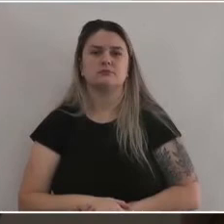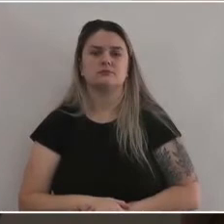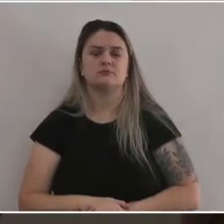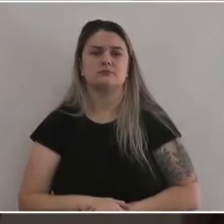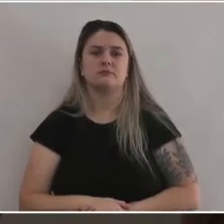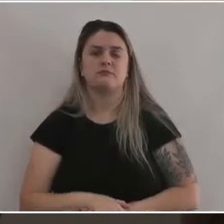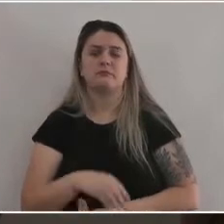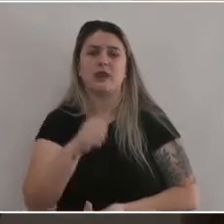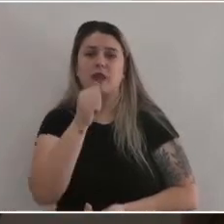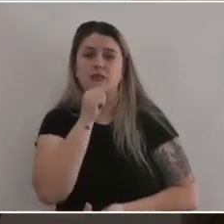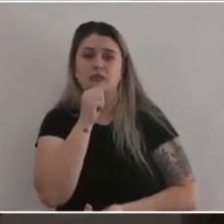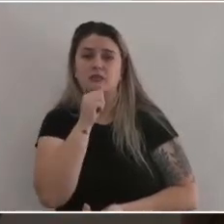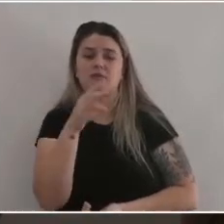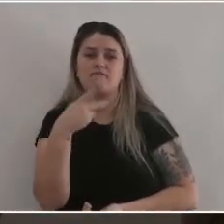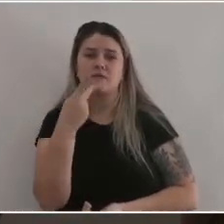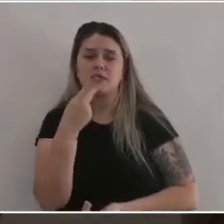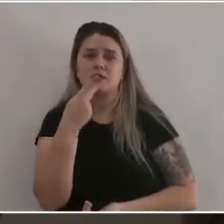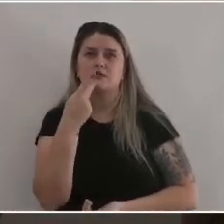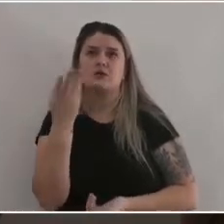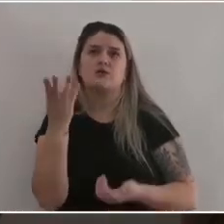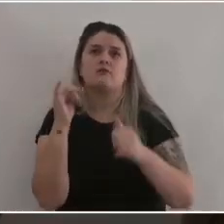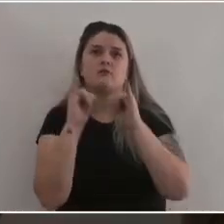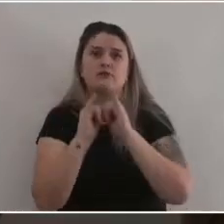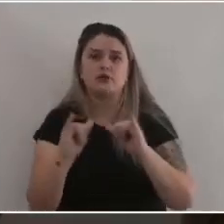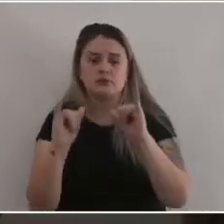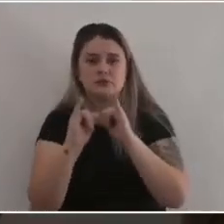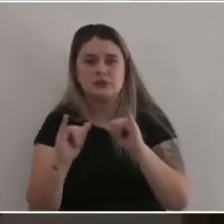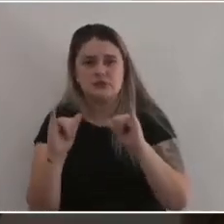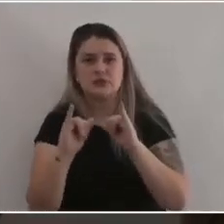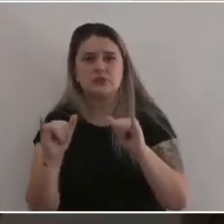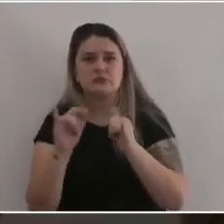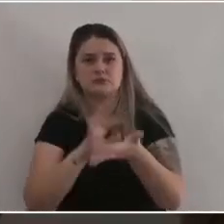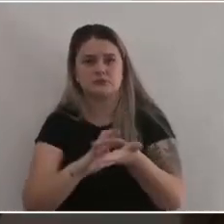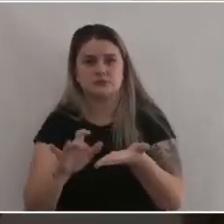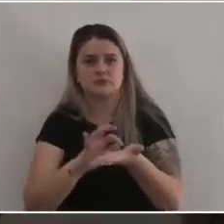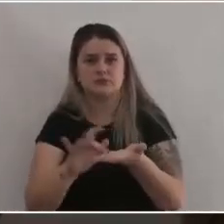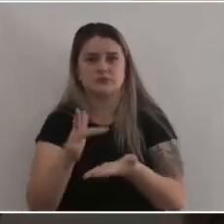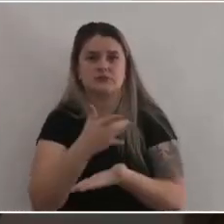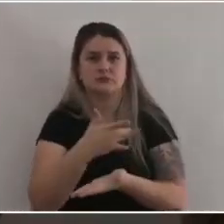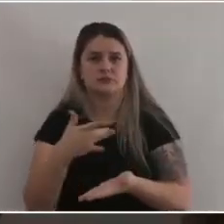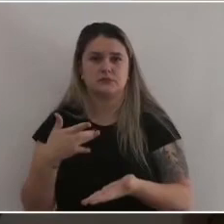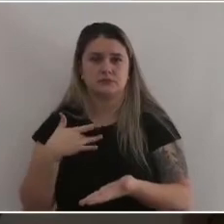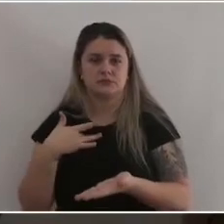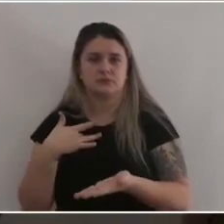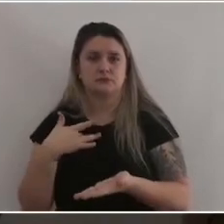Ainda sobre as informações referentes à Secretaria de Saúde,